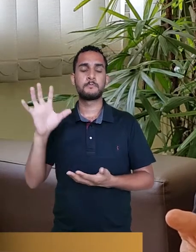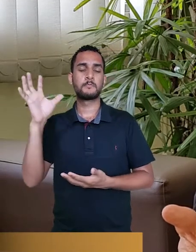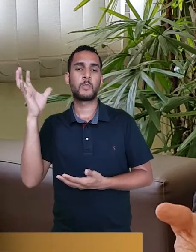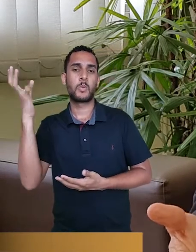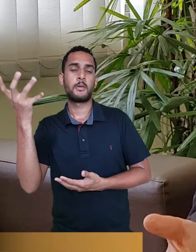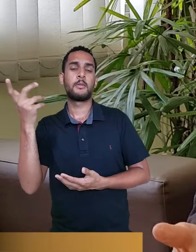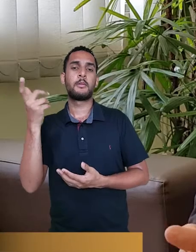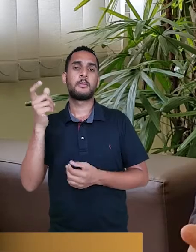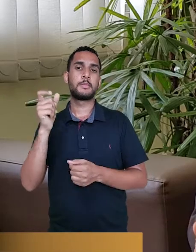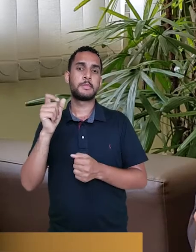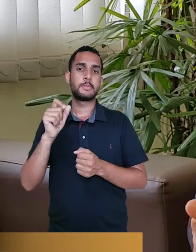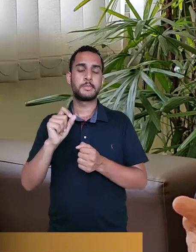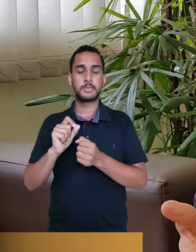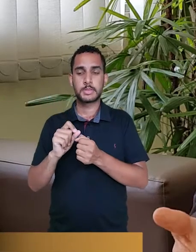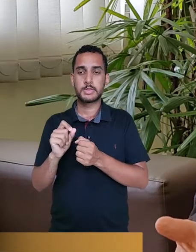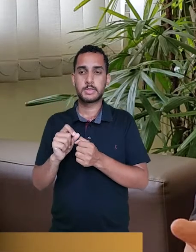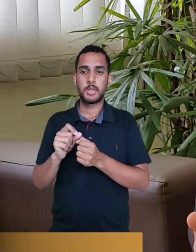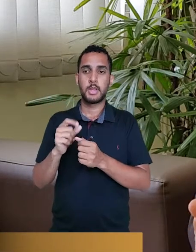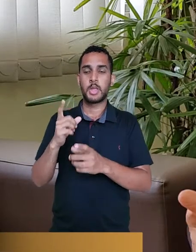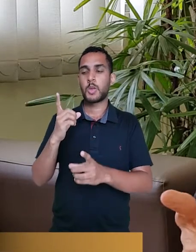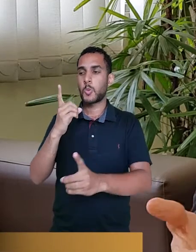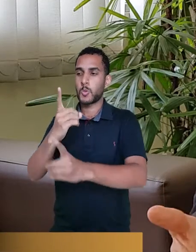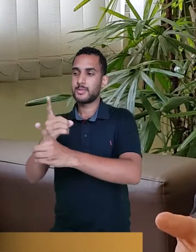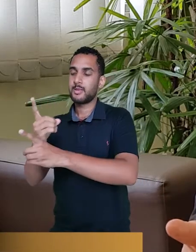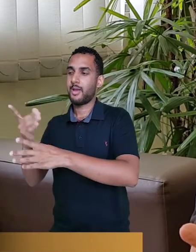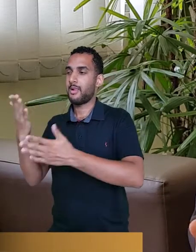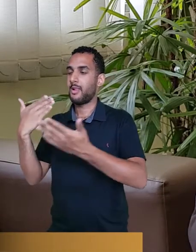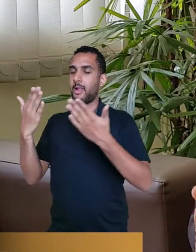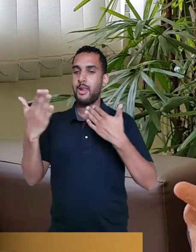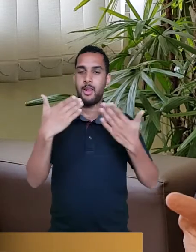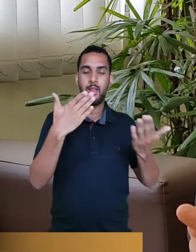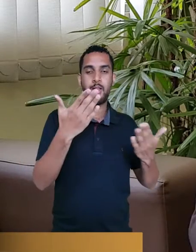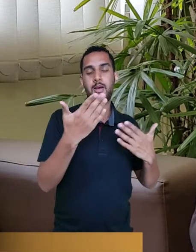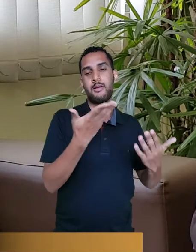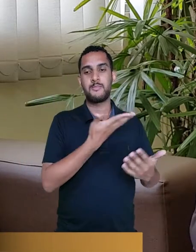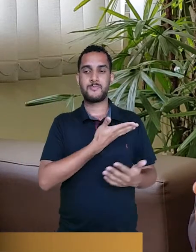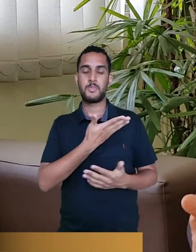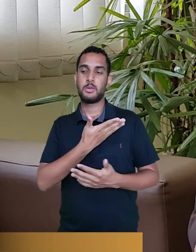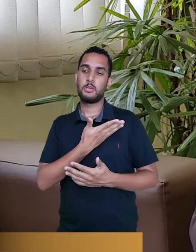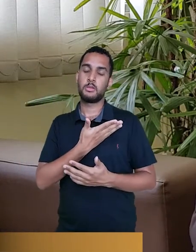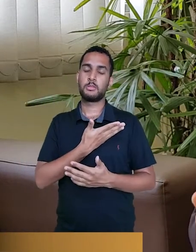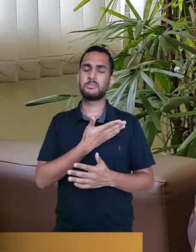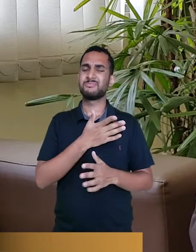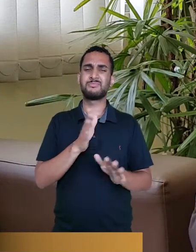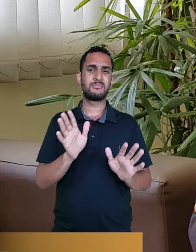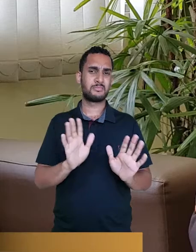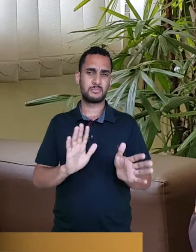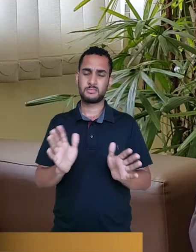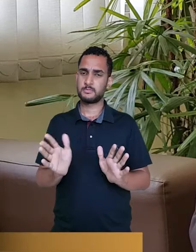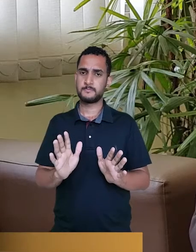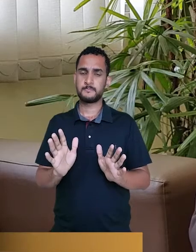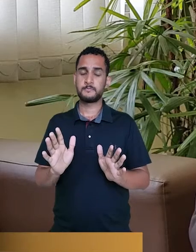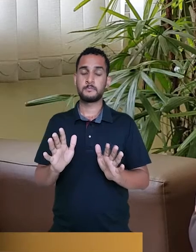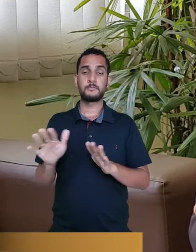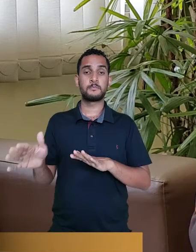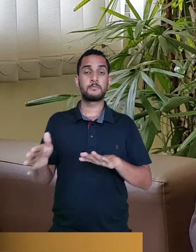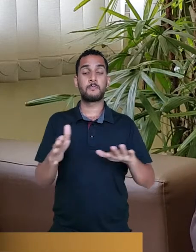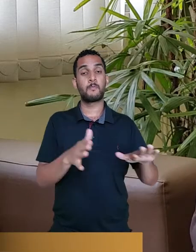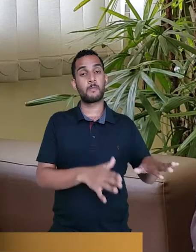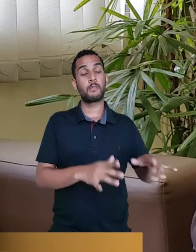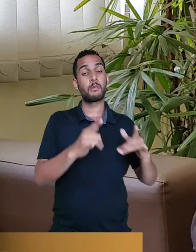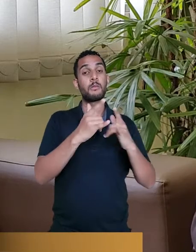uma ocasião para a gente se encontrar e conversar do mais e do menos.